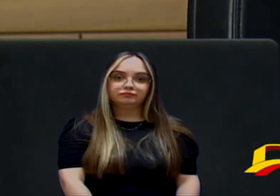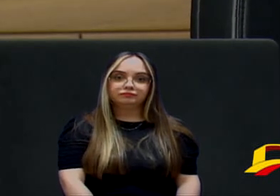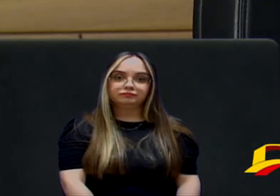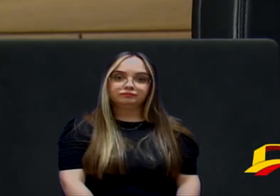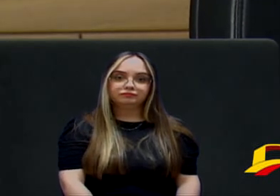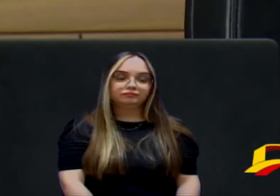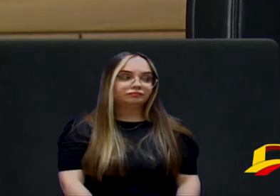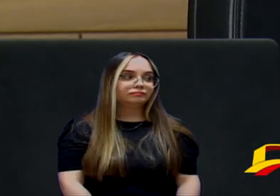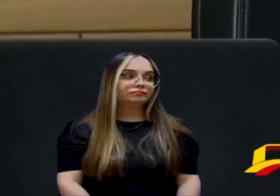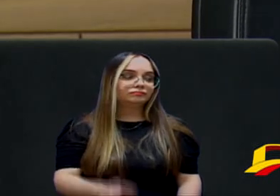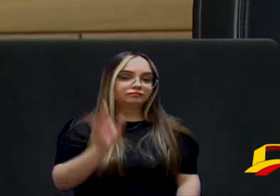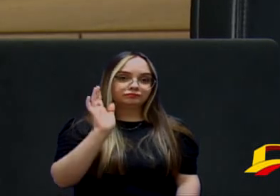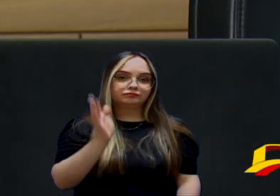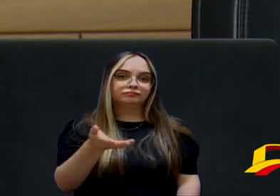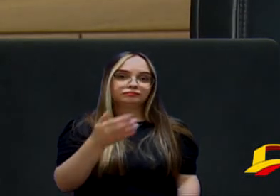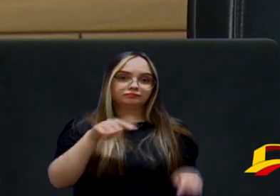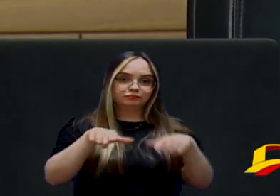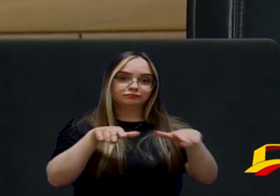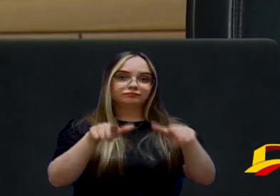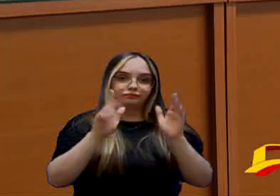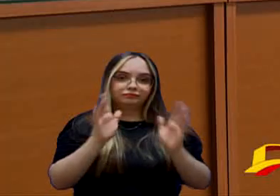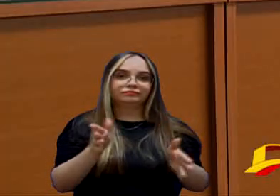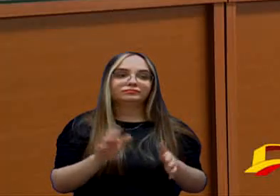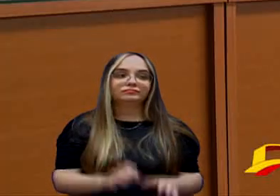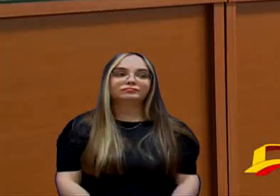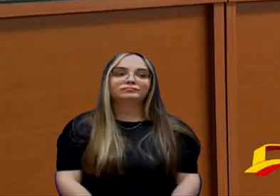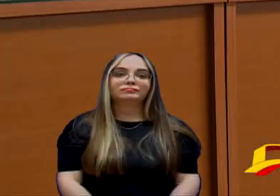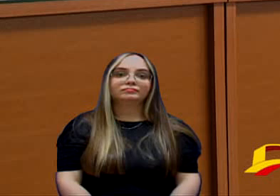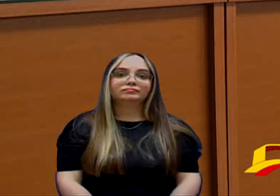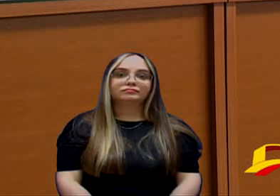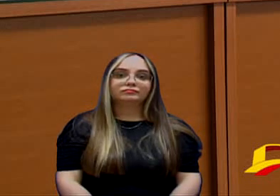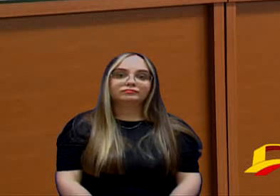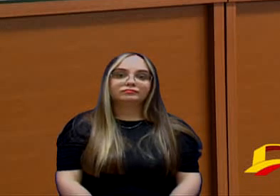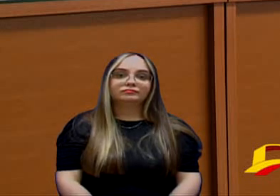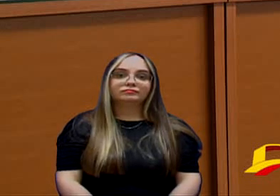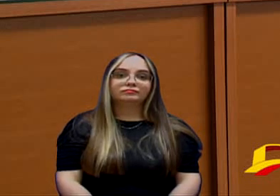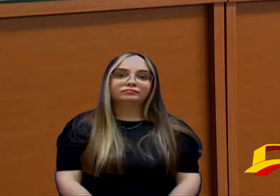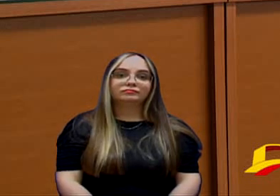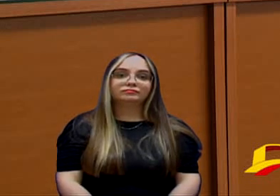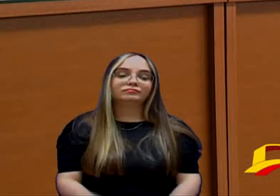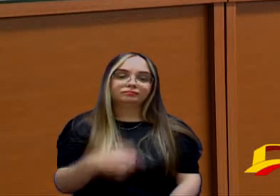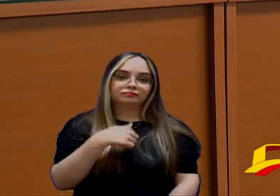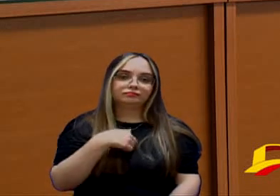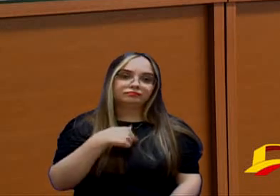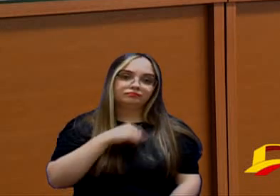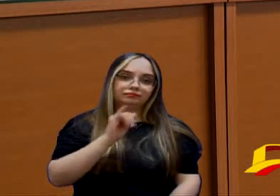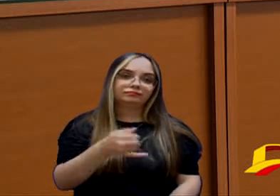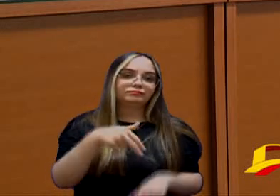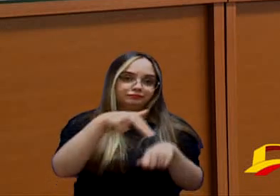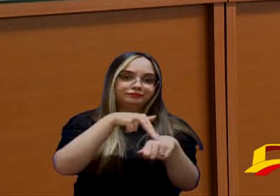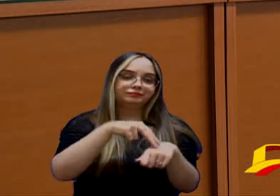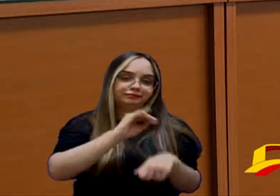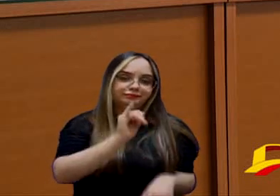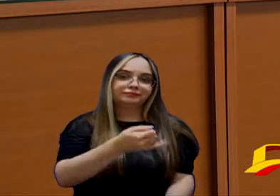já estou ajudando tô trabalhando vou falar então aqui na